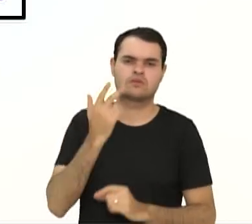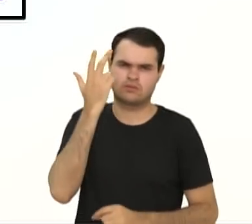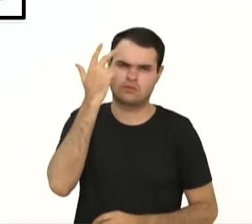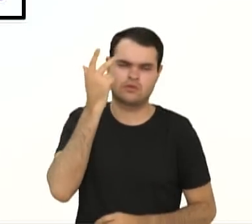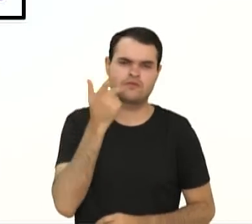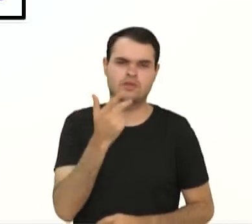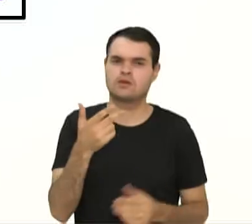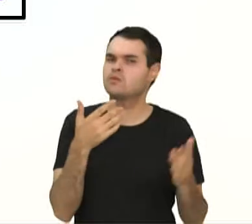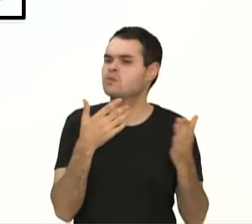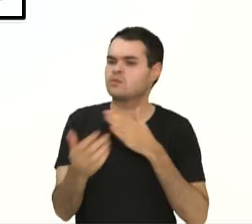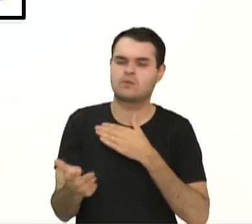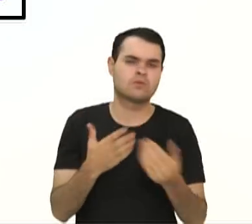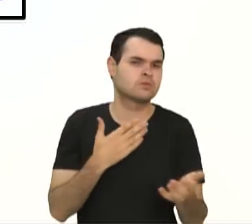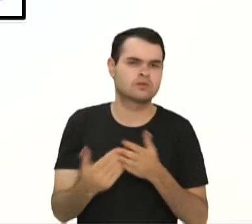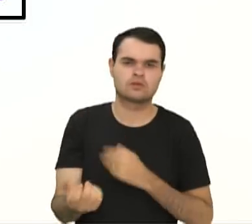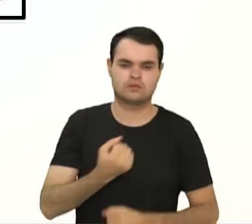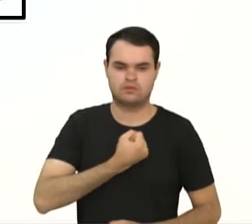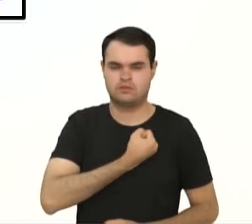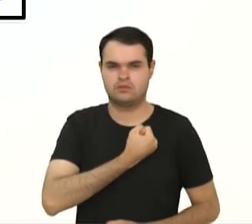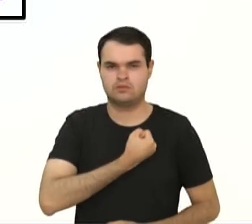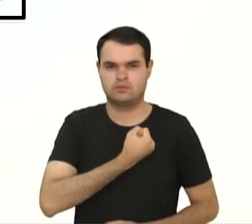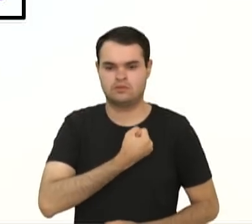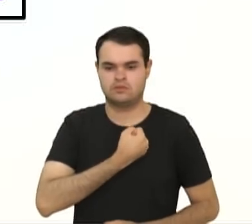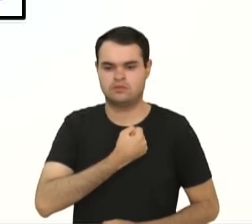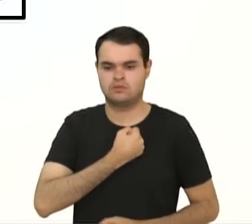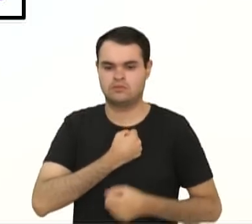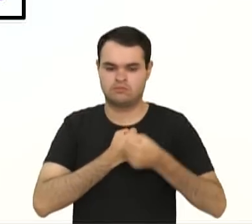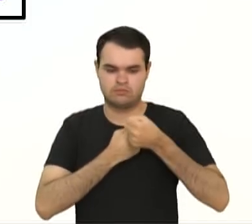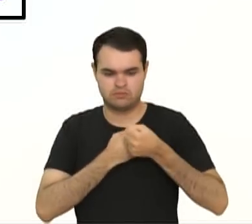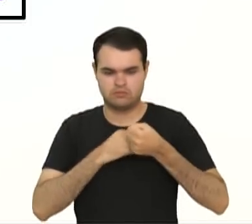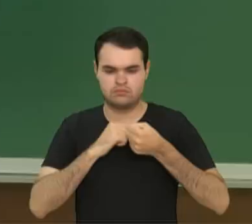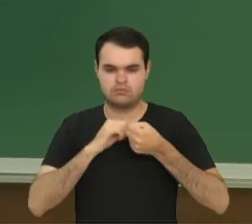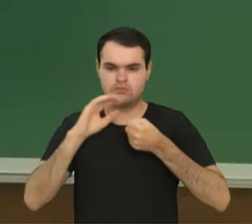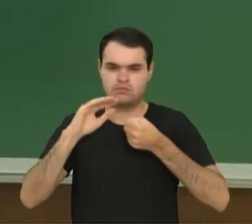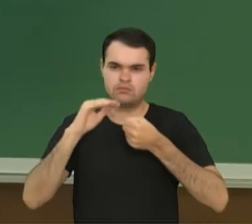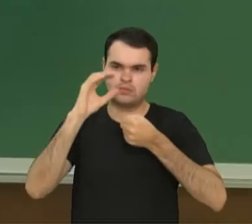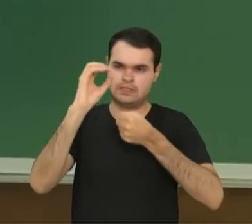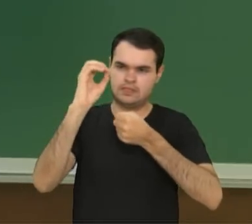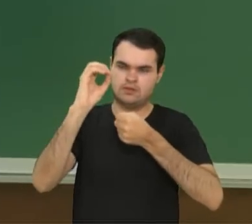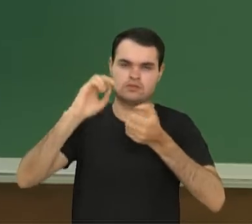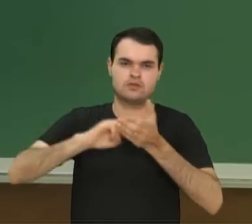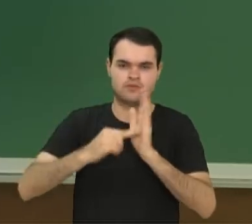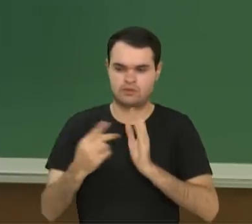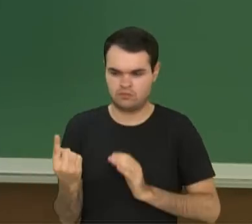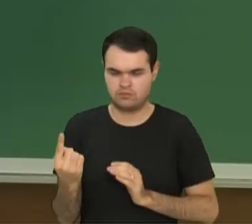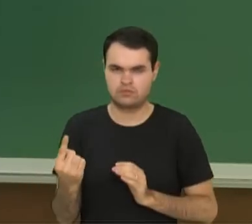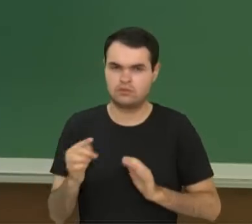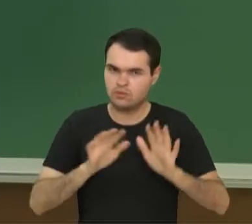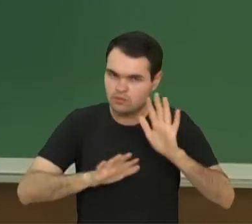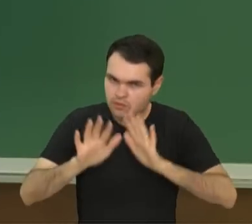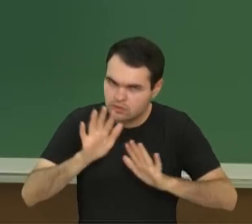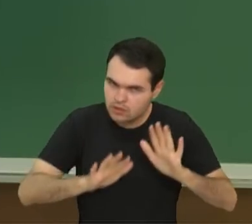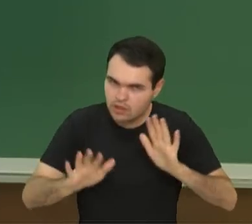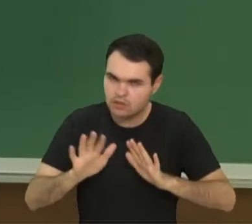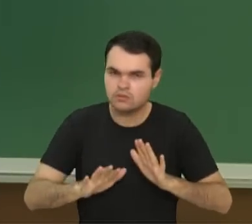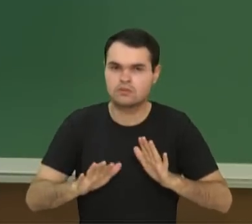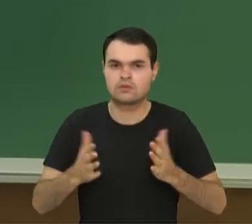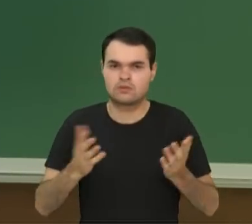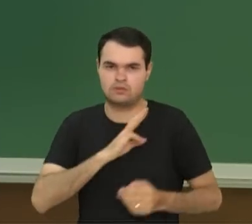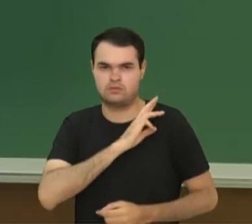falar, que qualquer número elevado a 0 é 1. Tomar algum cuidado. A gente não vai trabalhar agora no ensino